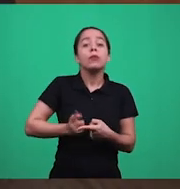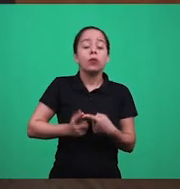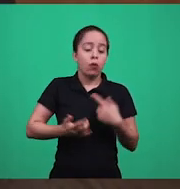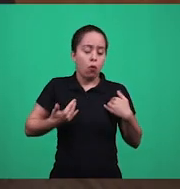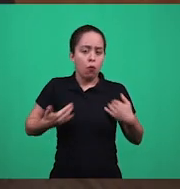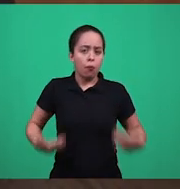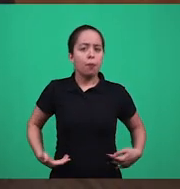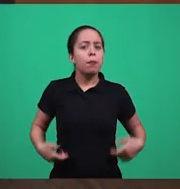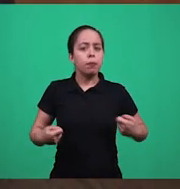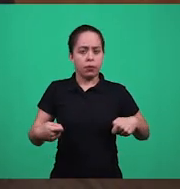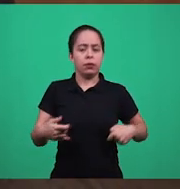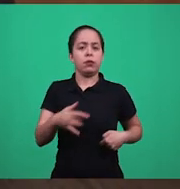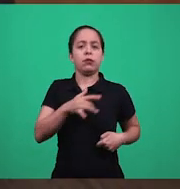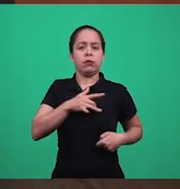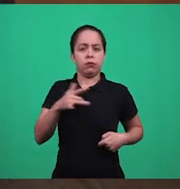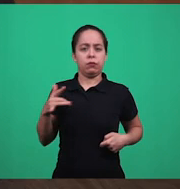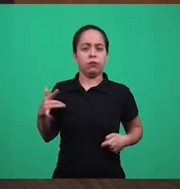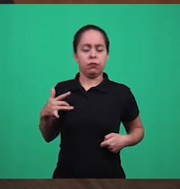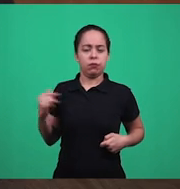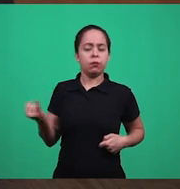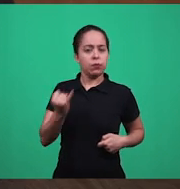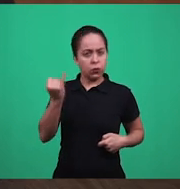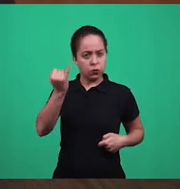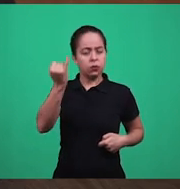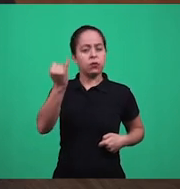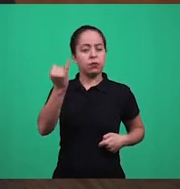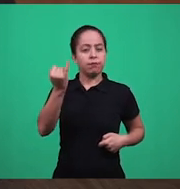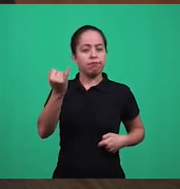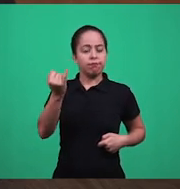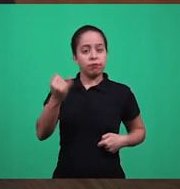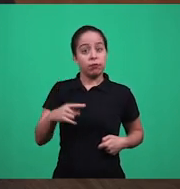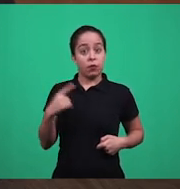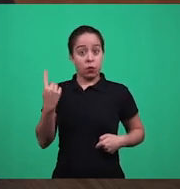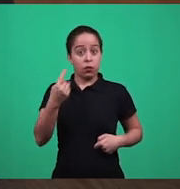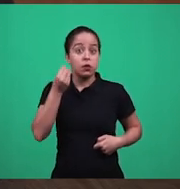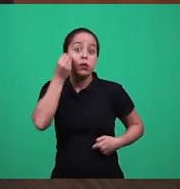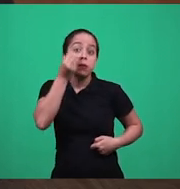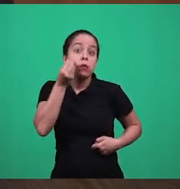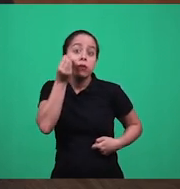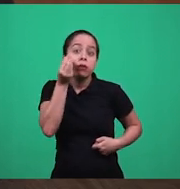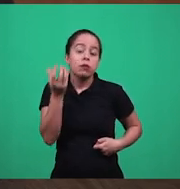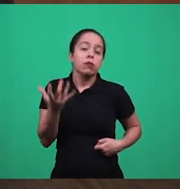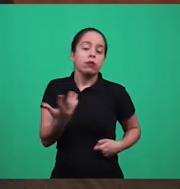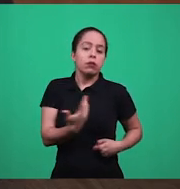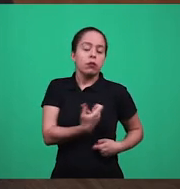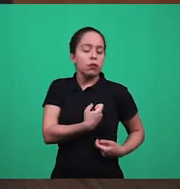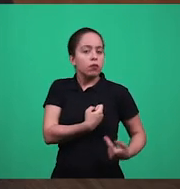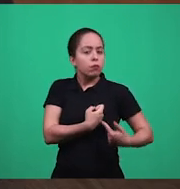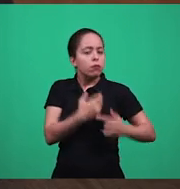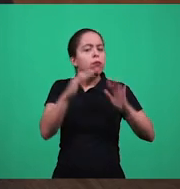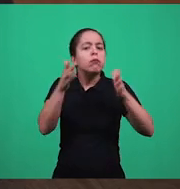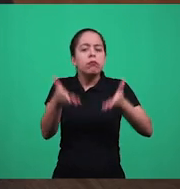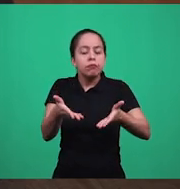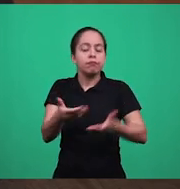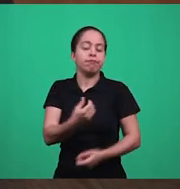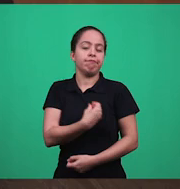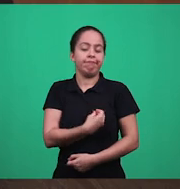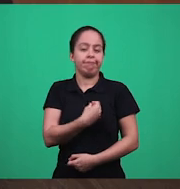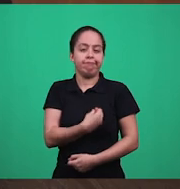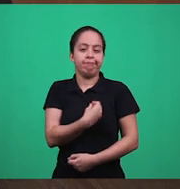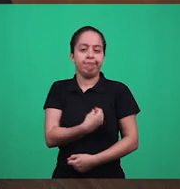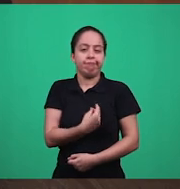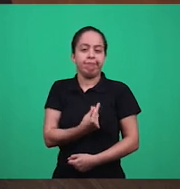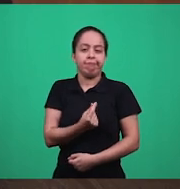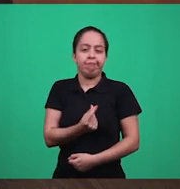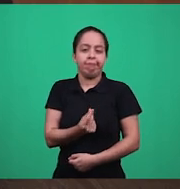corpo precisa ser sadio. A experiência de salvação é para a vida eterna.